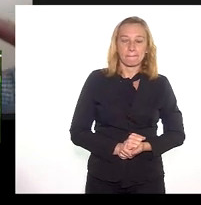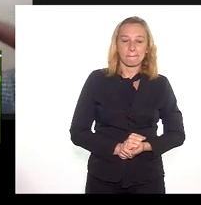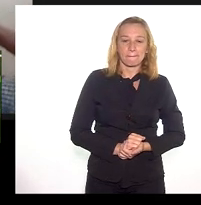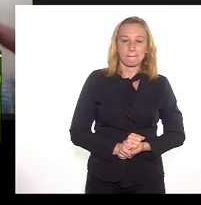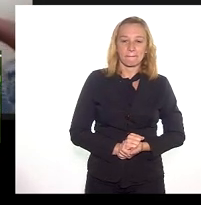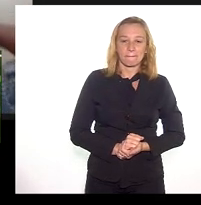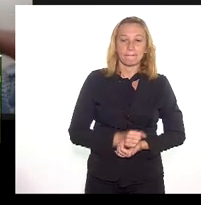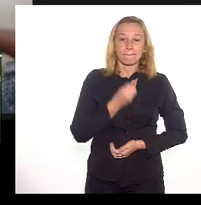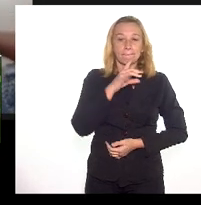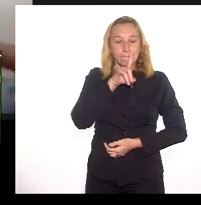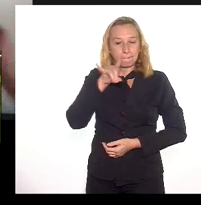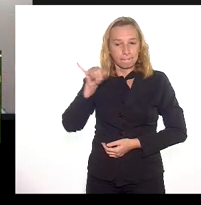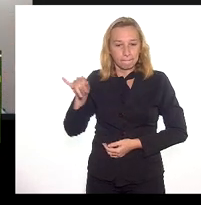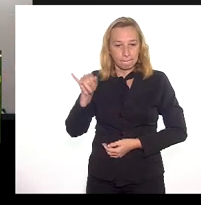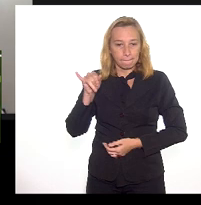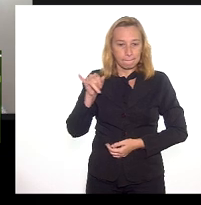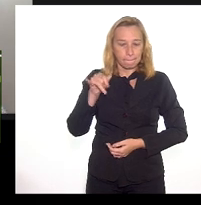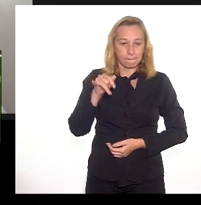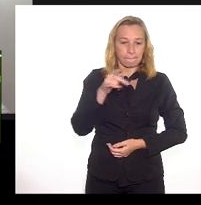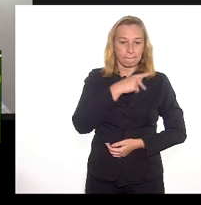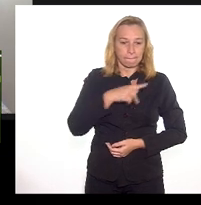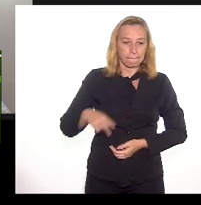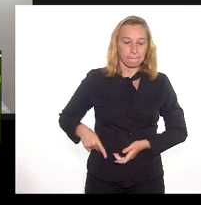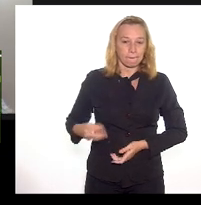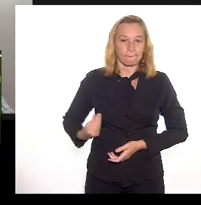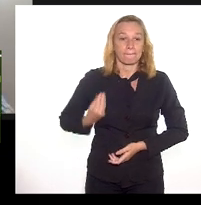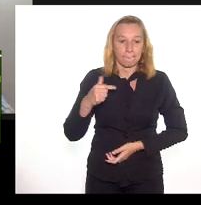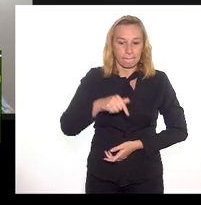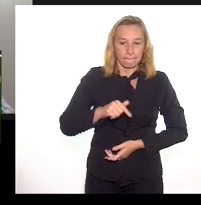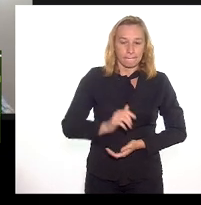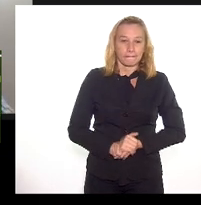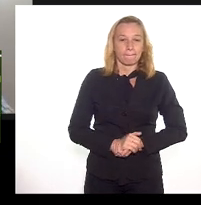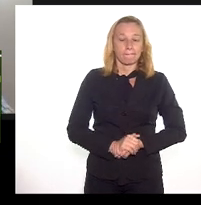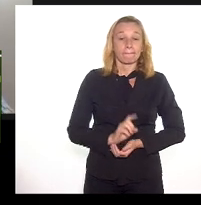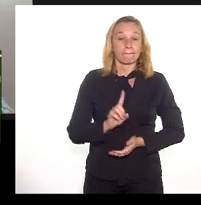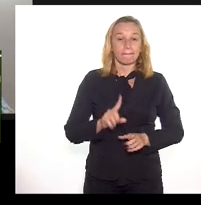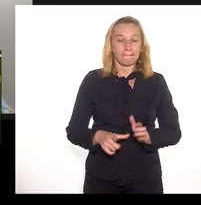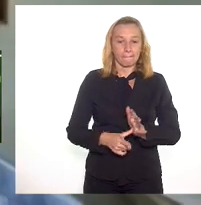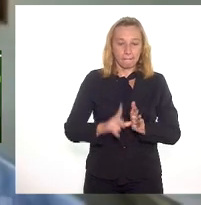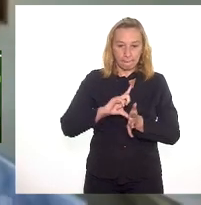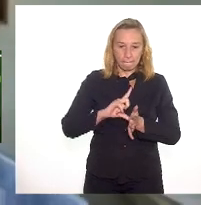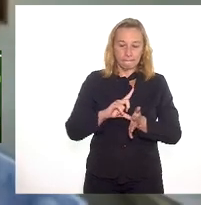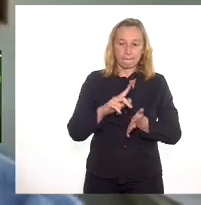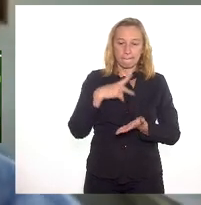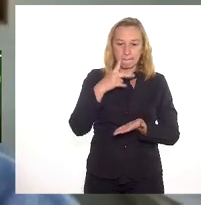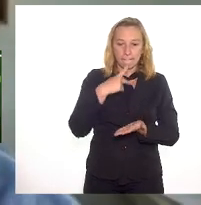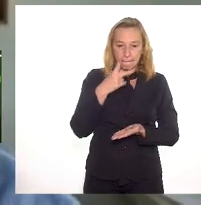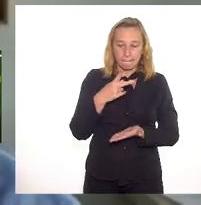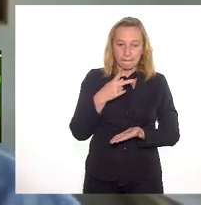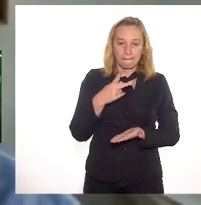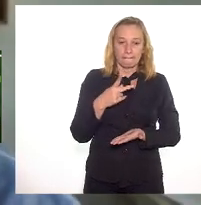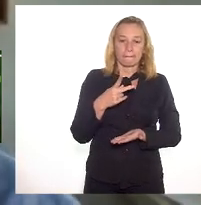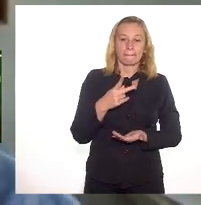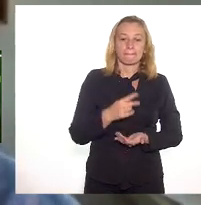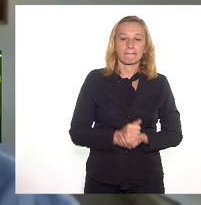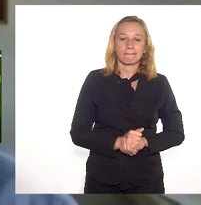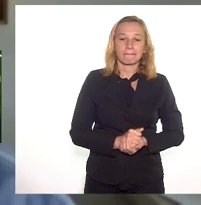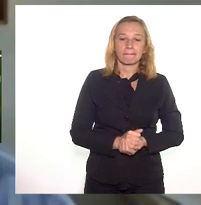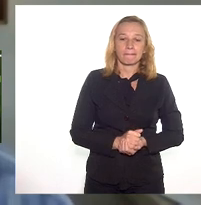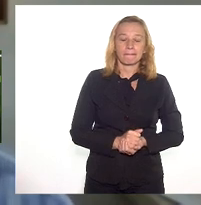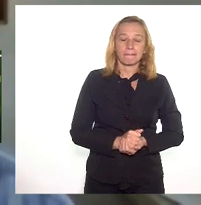Bom dia, presidente. Estou presente, viu? Antes de iniciar, registro a presença do